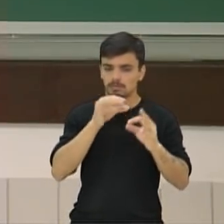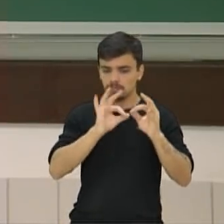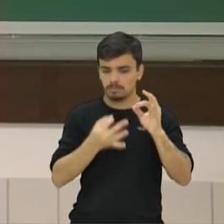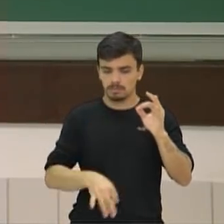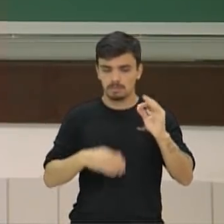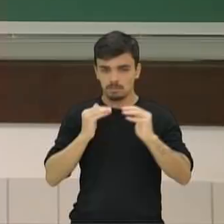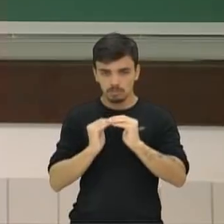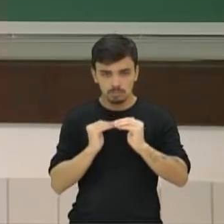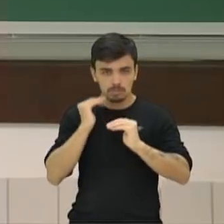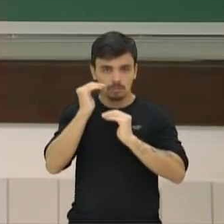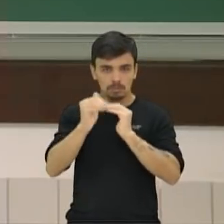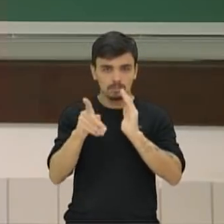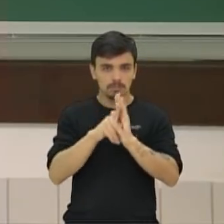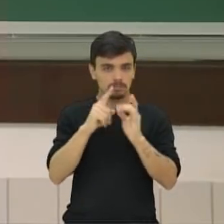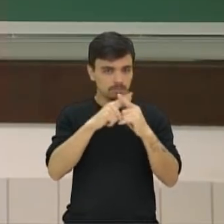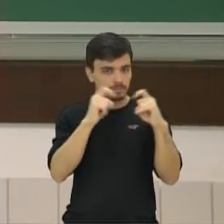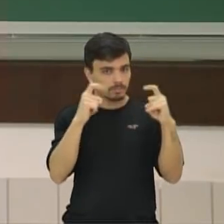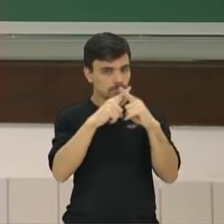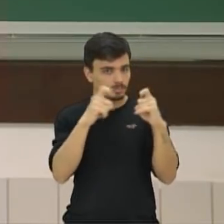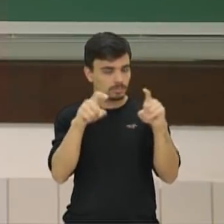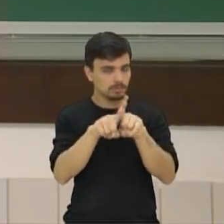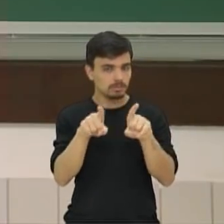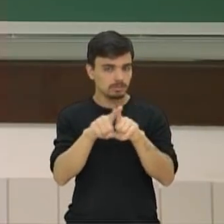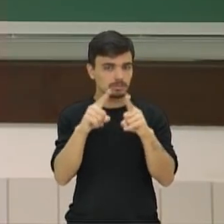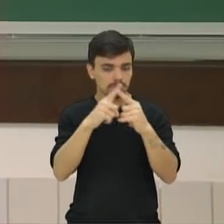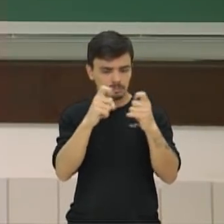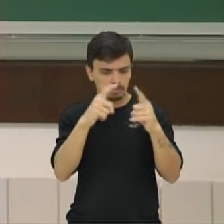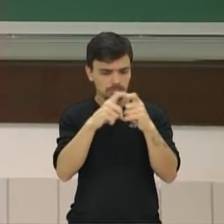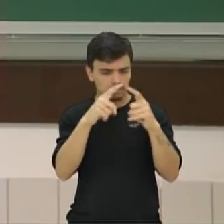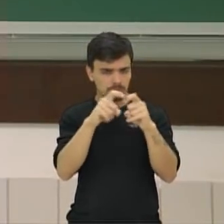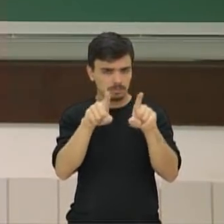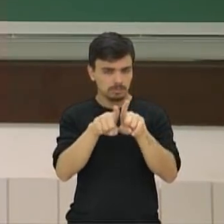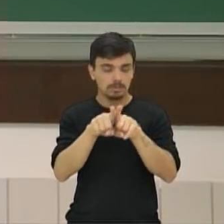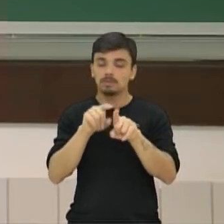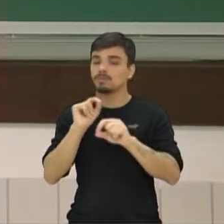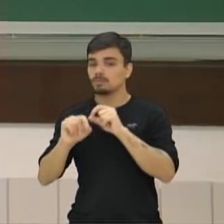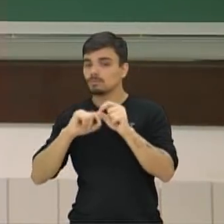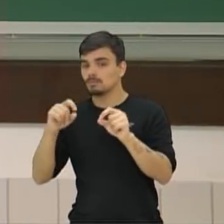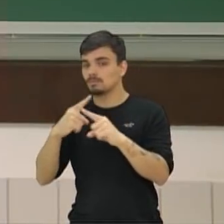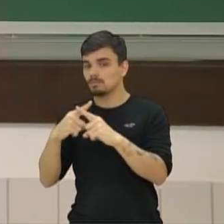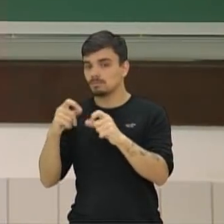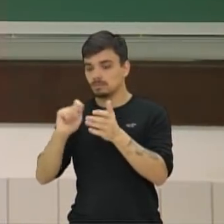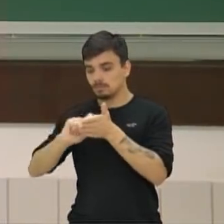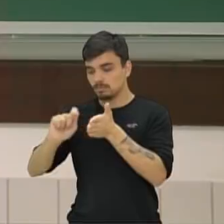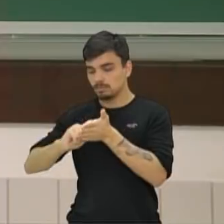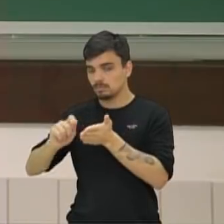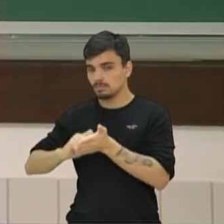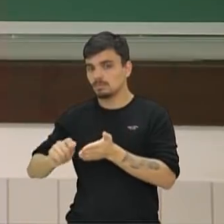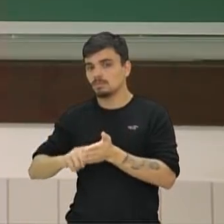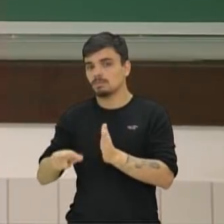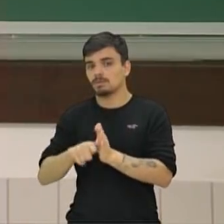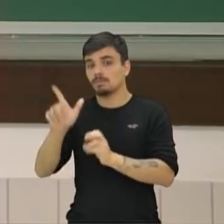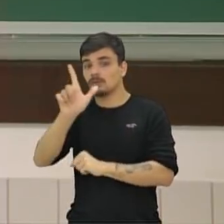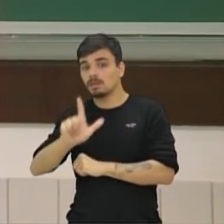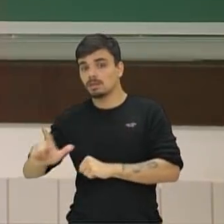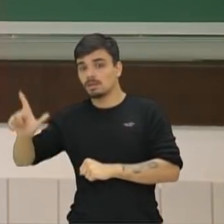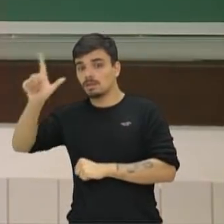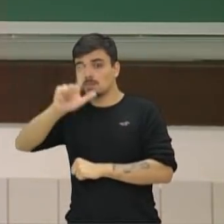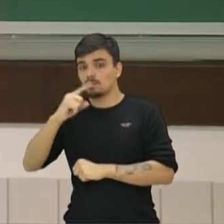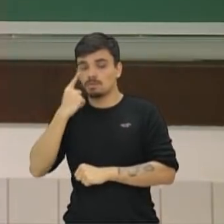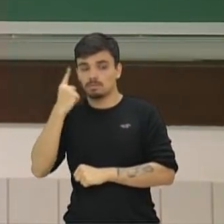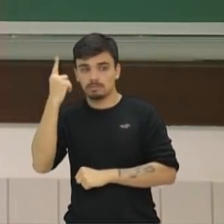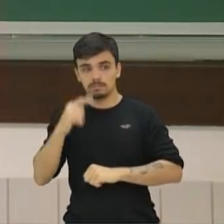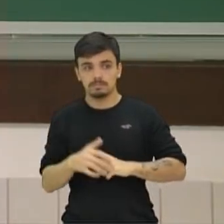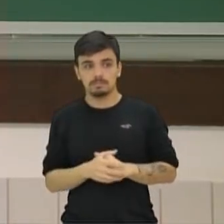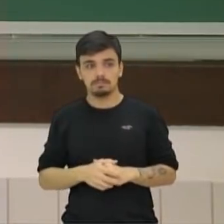grande evolução na área cientista, né, científica e também na área escrita, né, na literatura. Vamos ver?